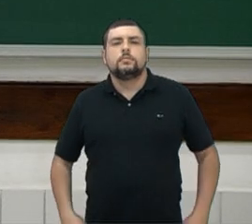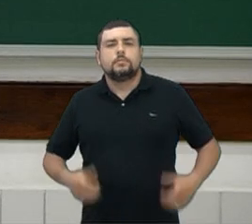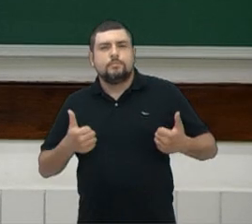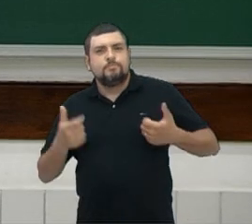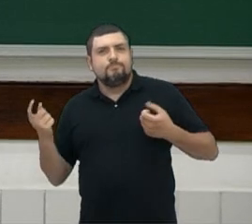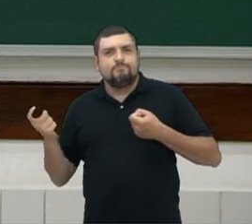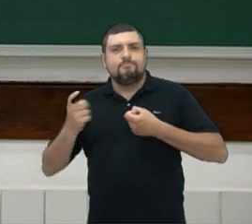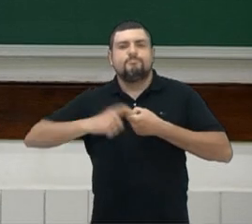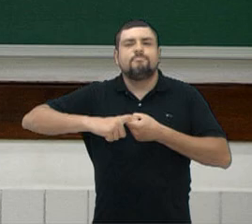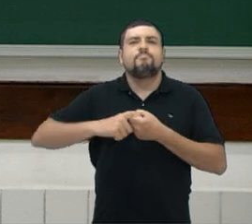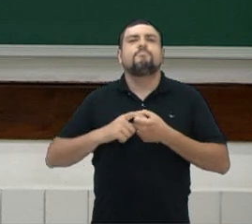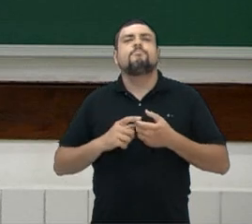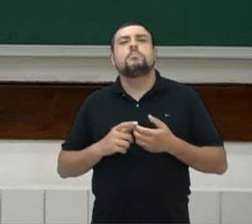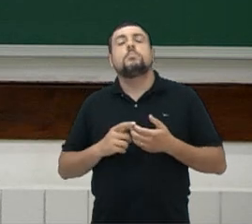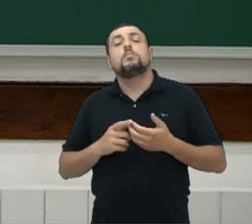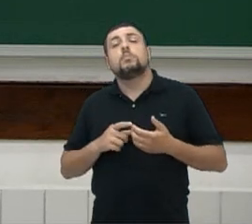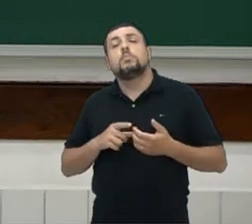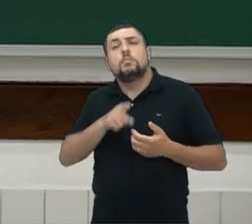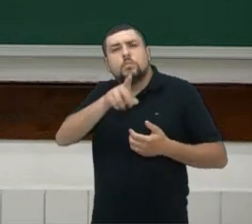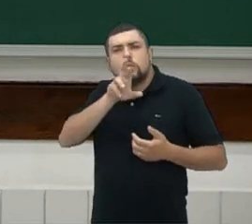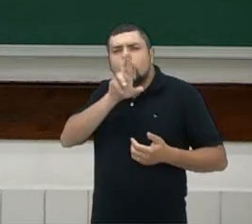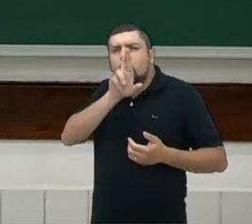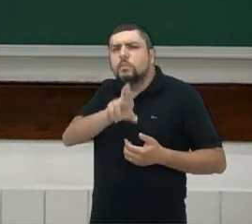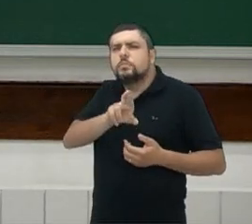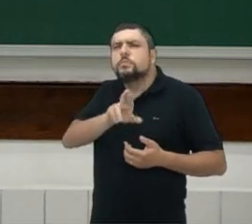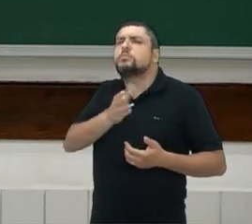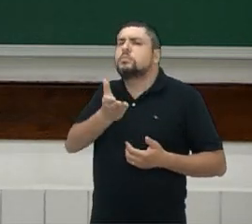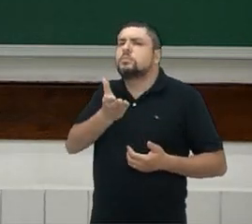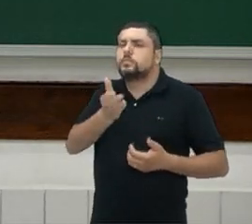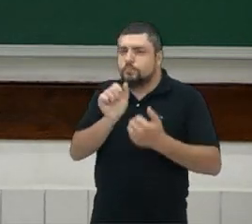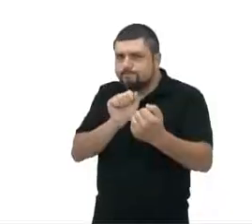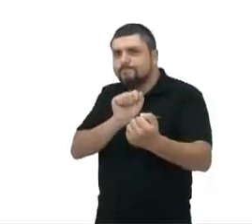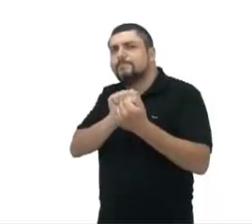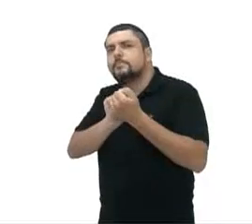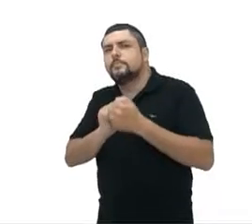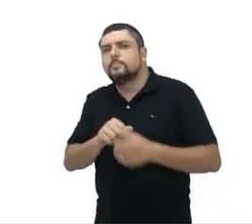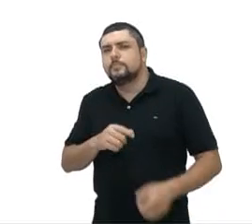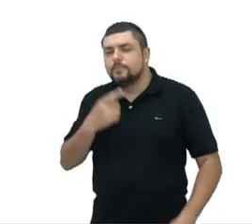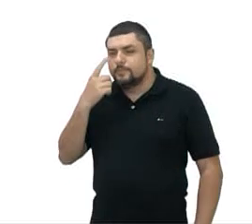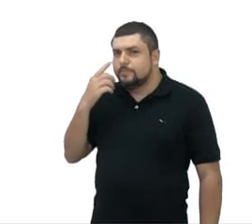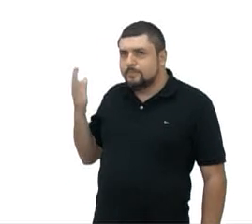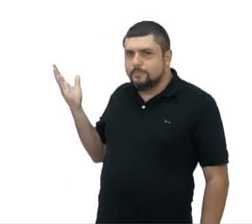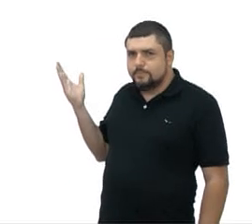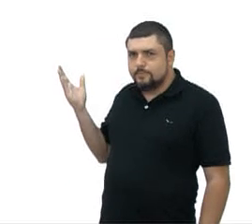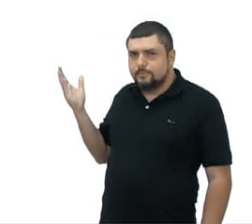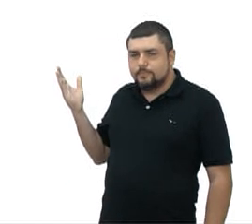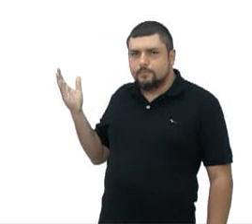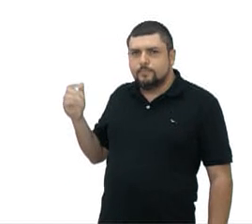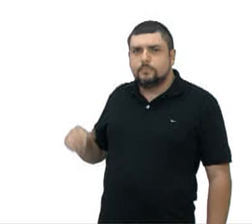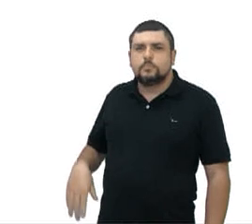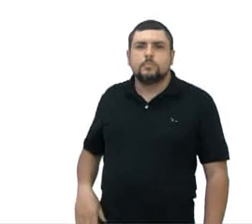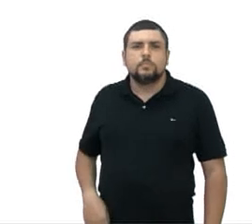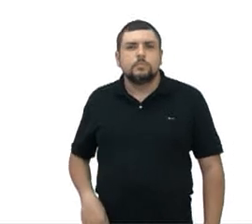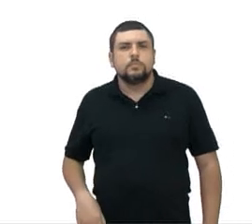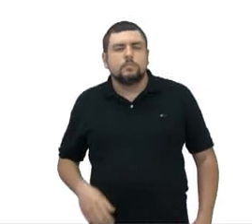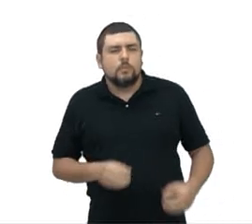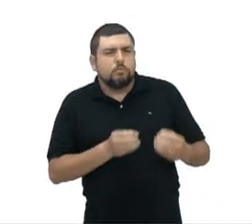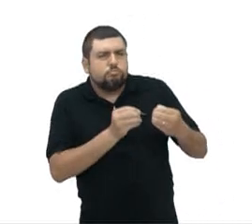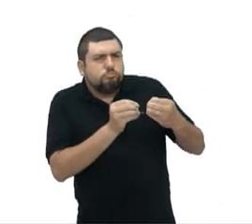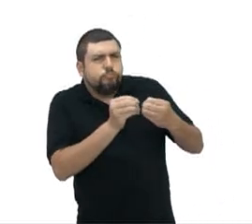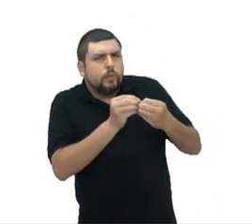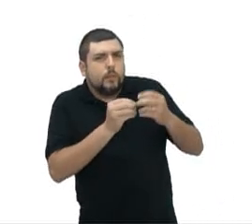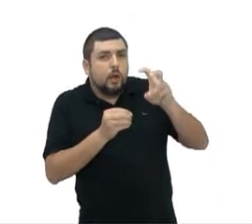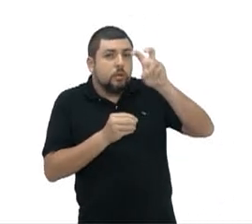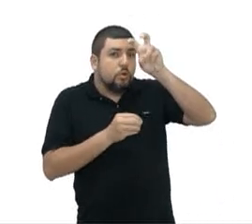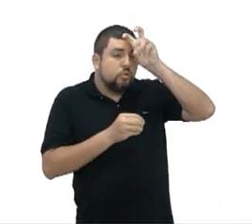Voltei, galera. E aí, o que vocês responderam? Vamos corrigir juntos. A proximidade e a troca cultural com os egípcios fez com que o reino de